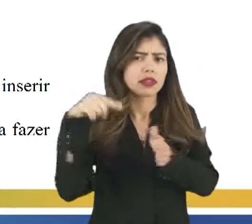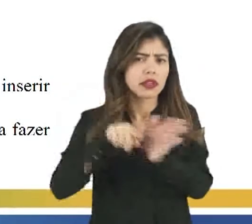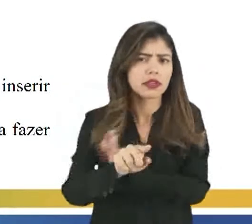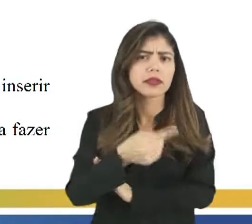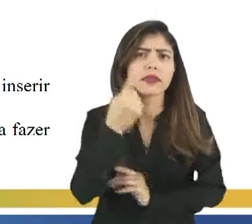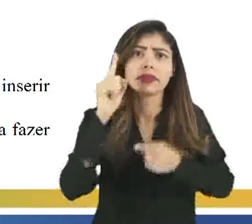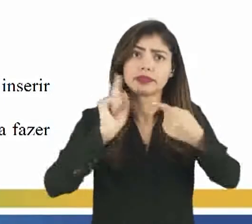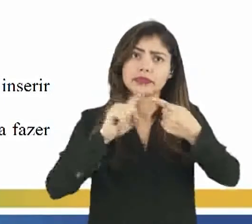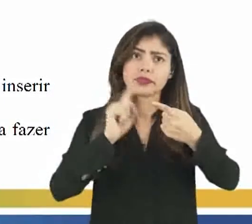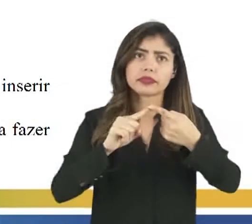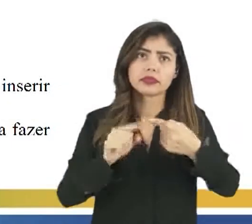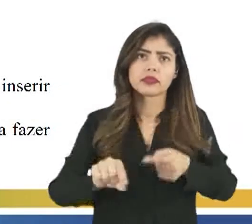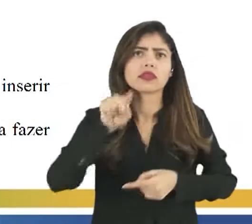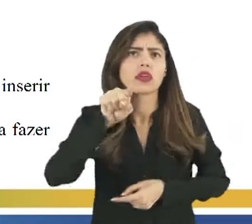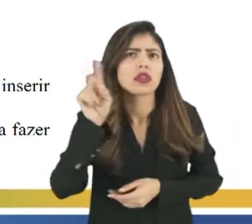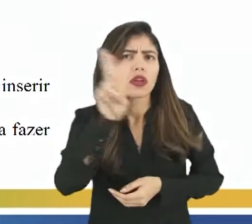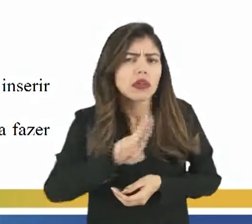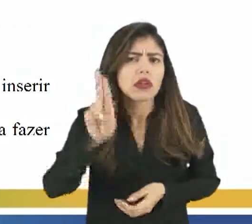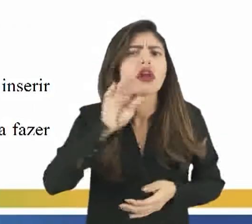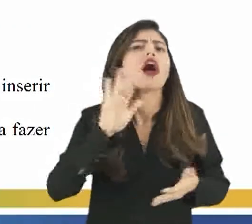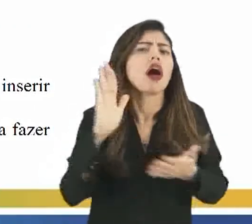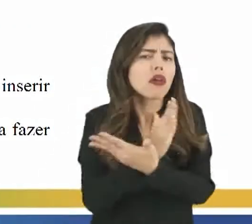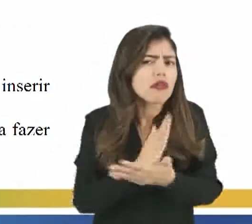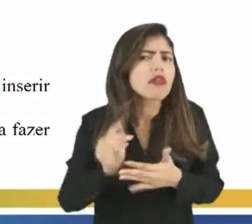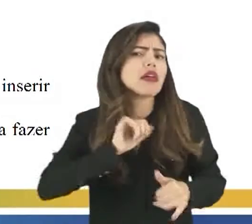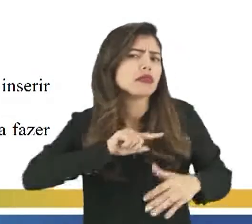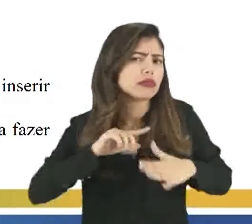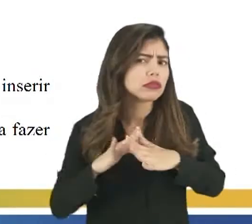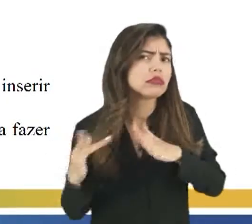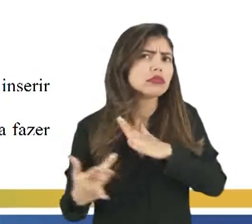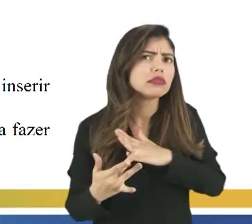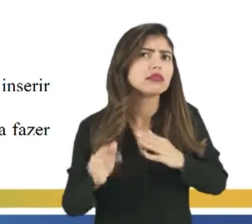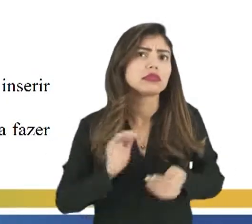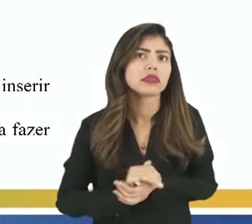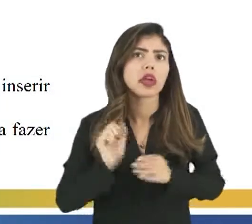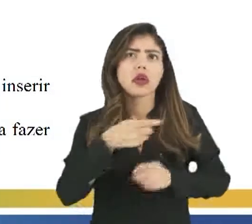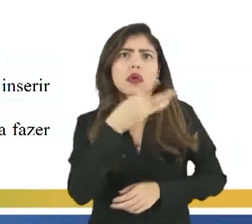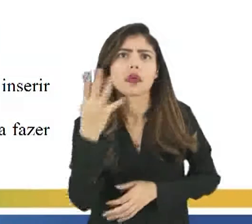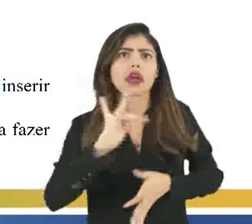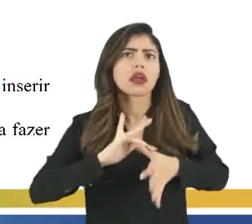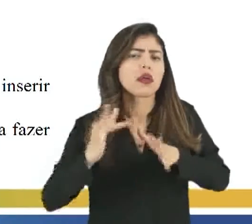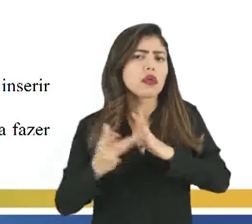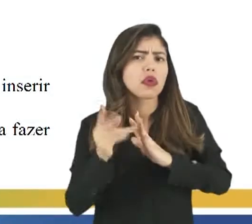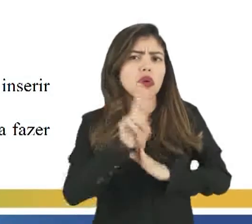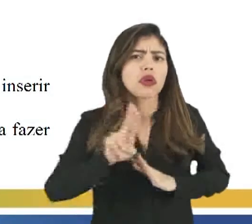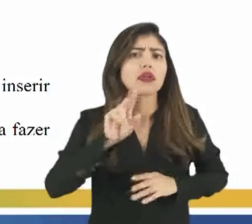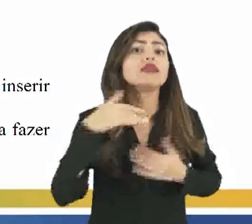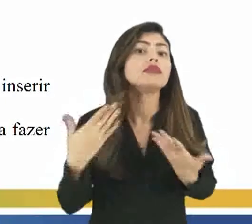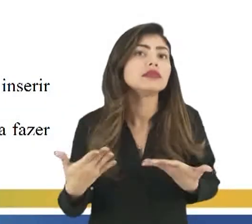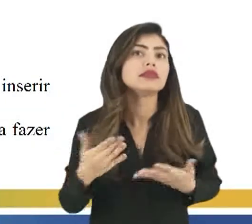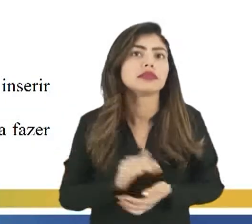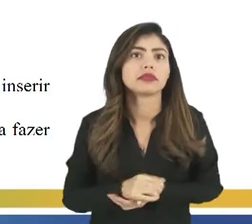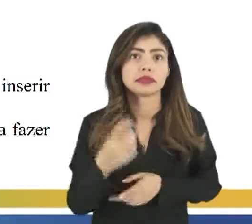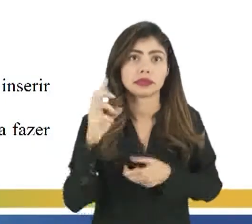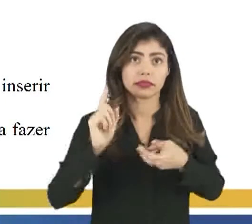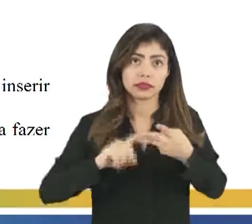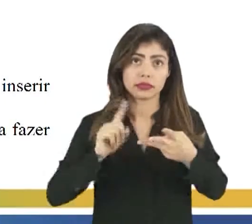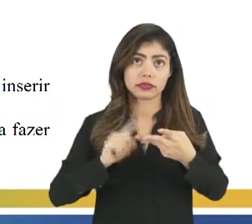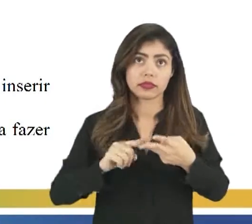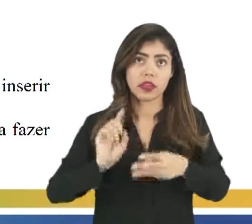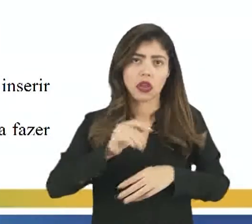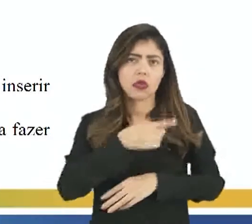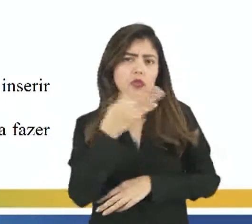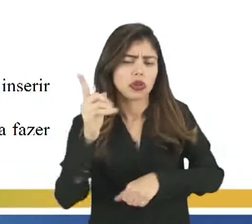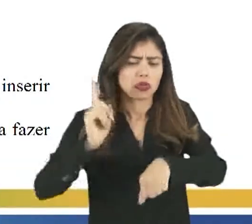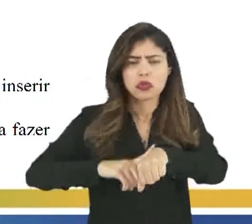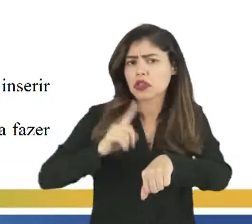seguintes perguntas. 1. Você utiliza alguma rede social? 2. Quais as redes sociais que você utiliza? 3.